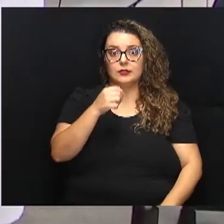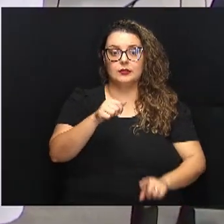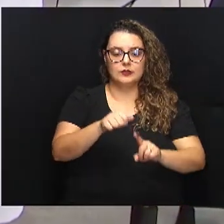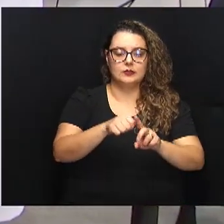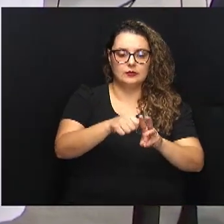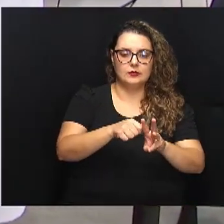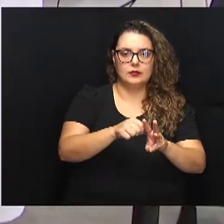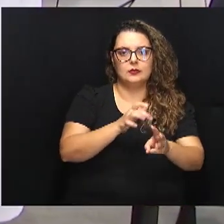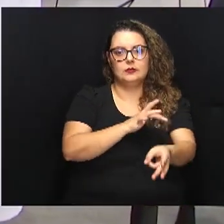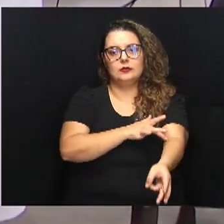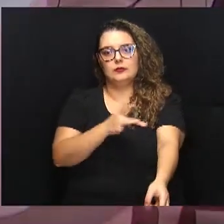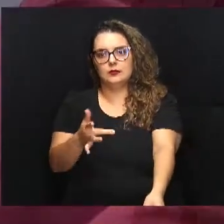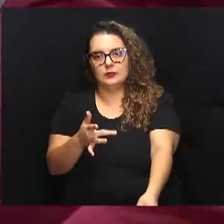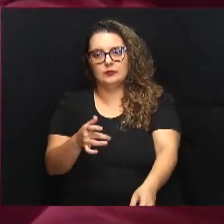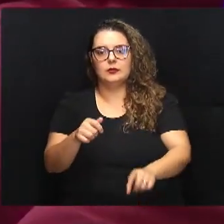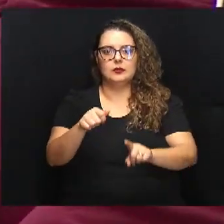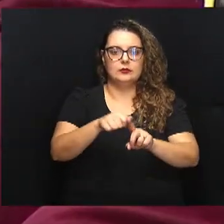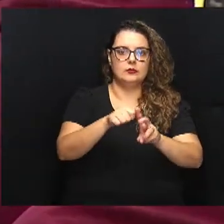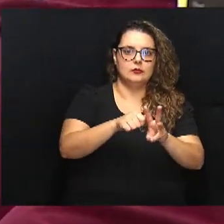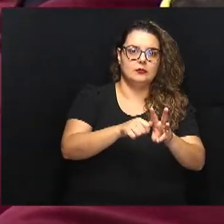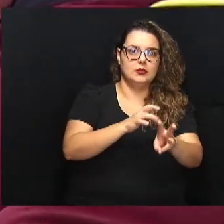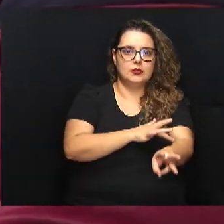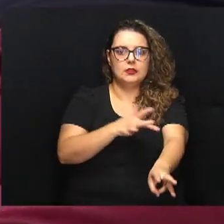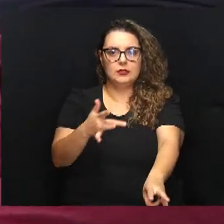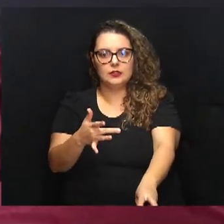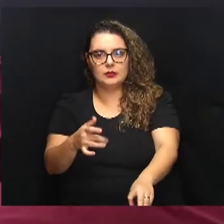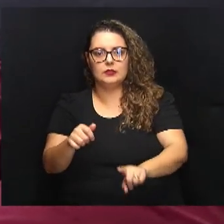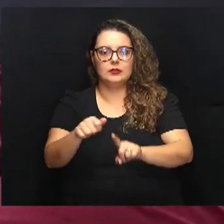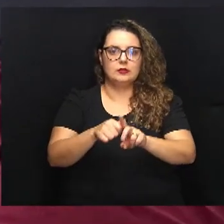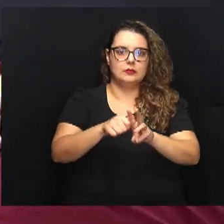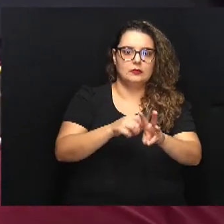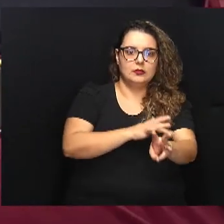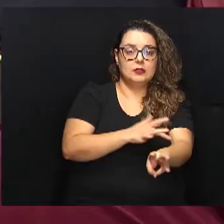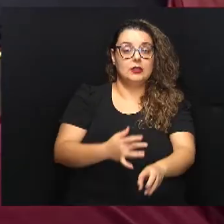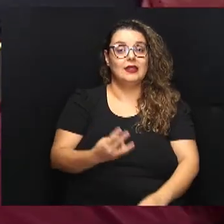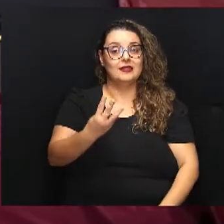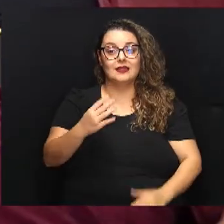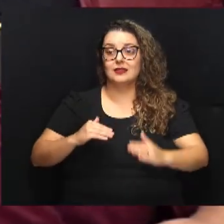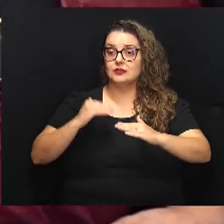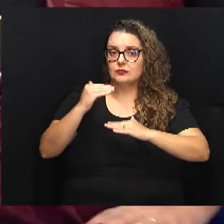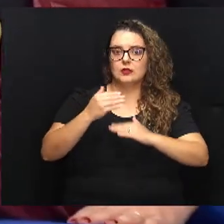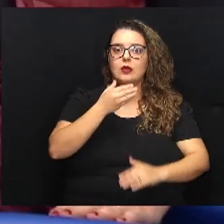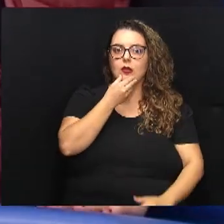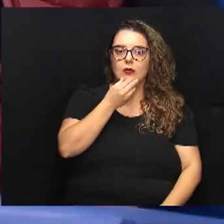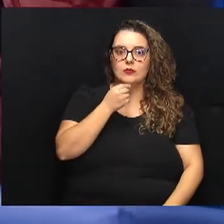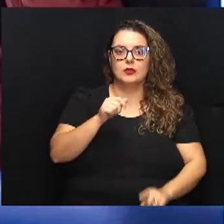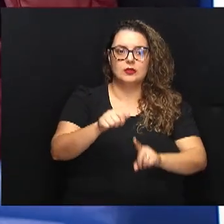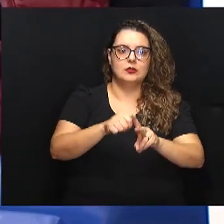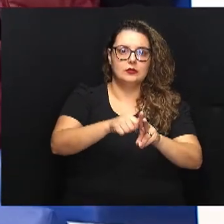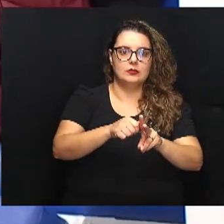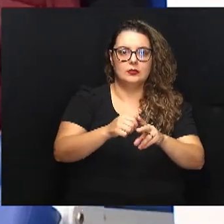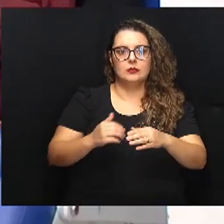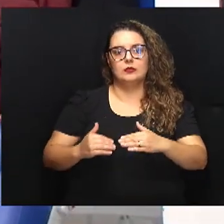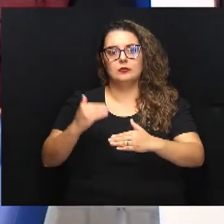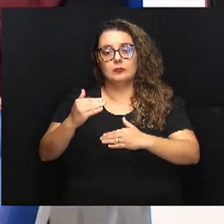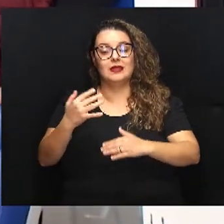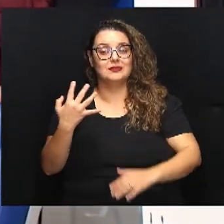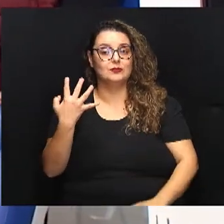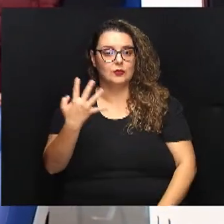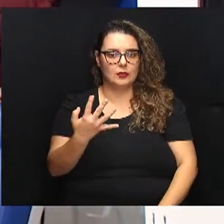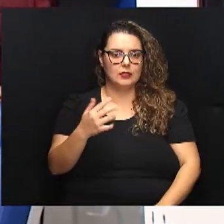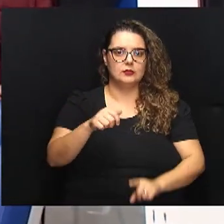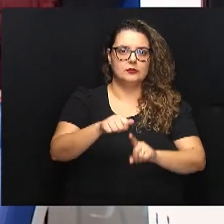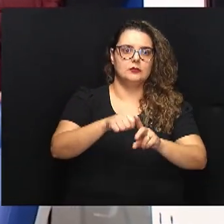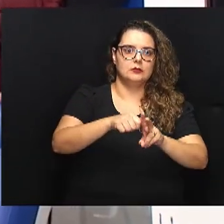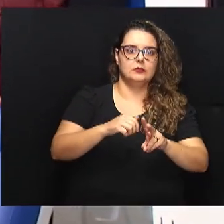no máximo 3 coletas por ano. Homens, de 2 em 2 meses, no máximo 4 coletas por ano. Esse é o